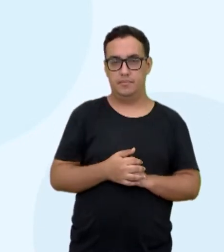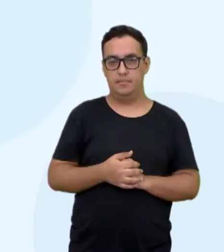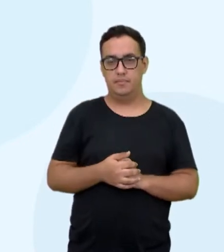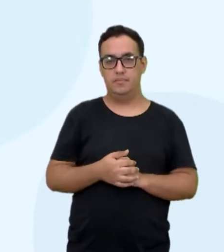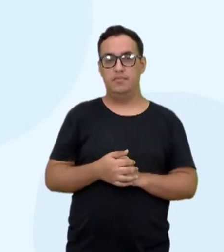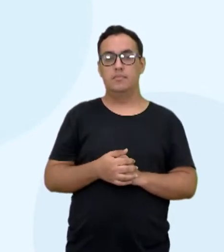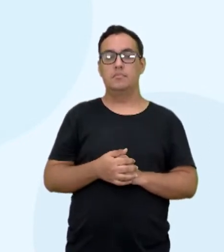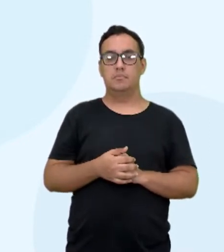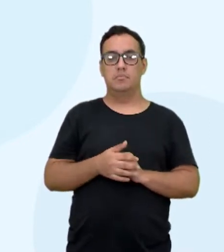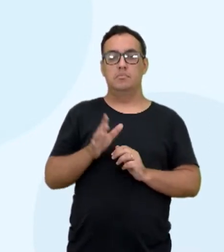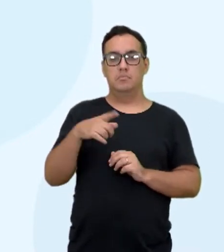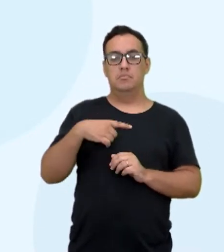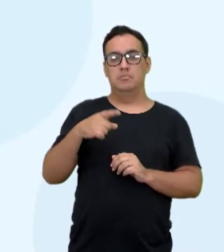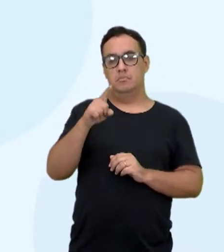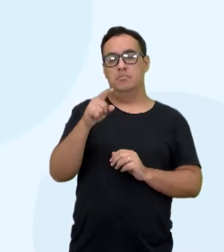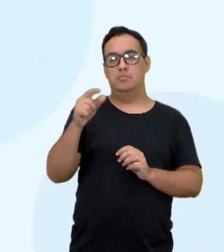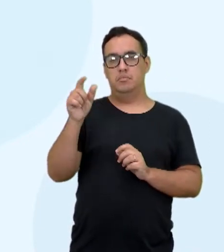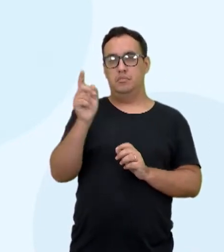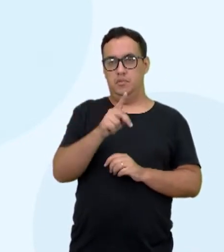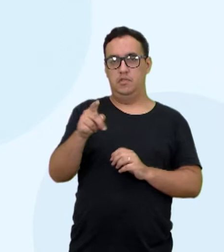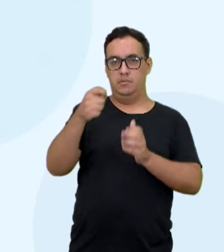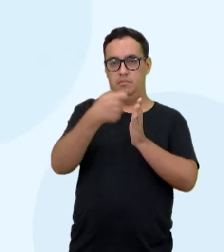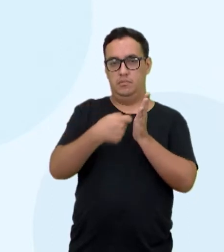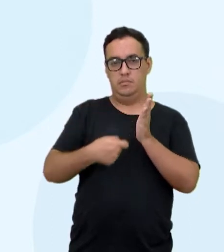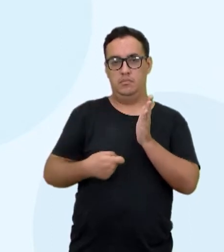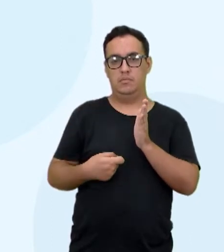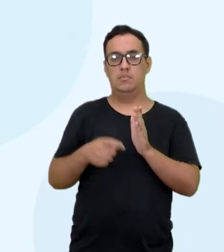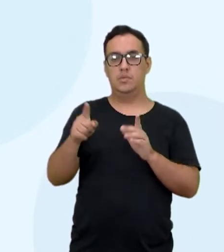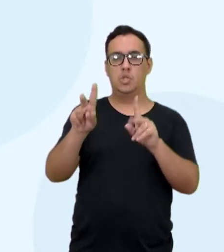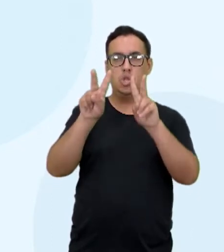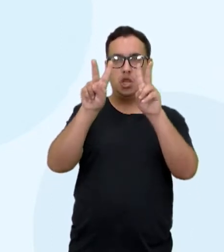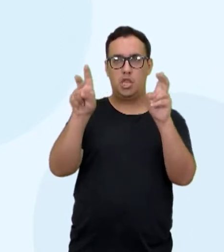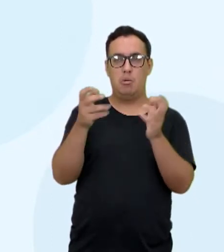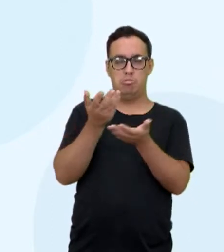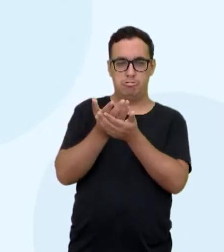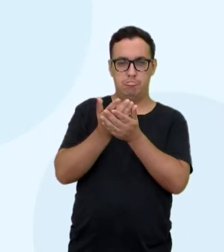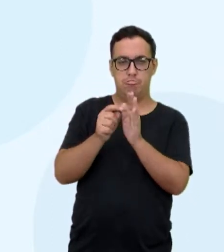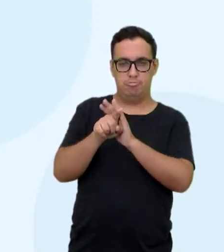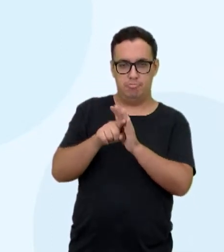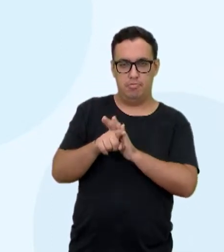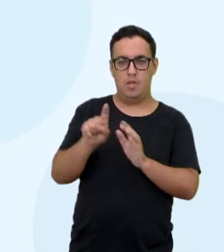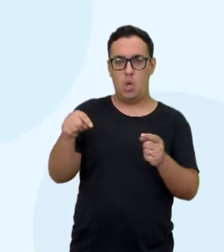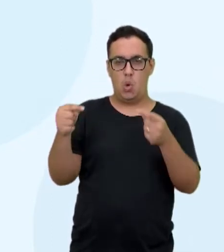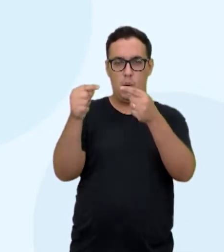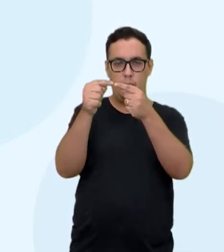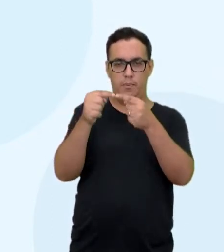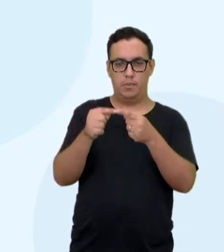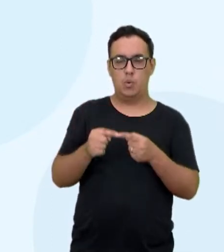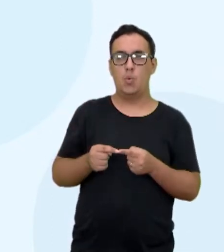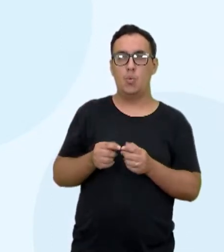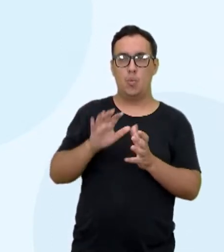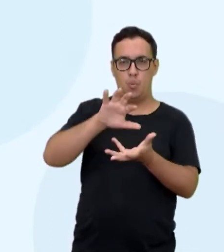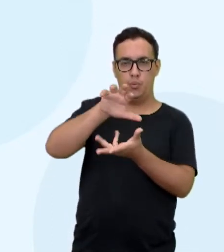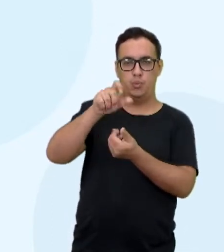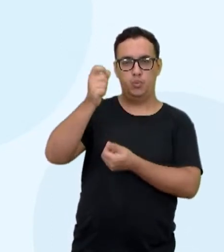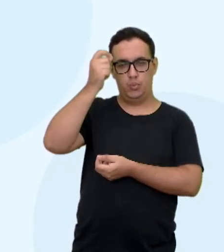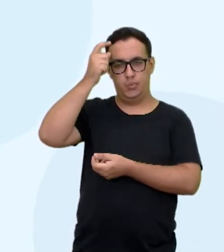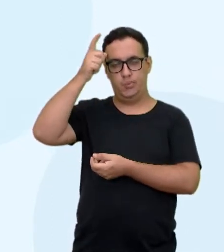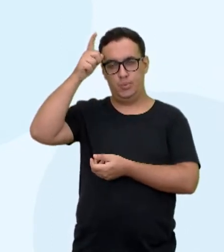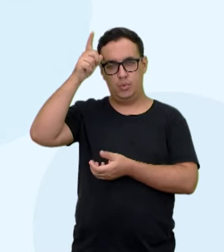a certa altura do artigo, a professora escreve assim: o tema desse estudo é a relação entre o mundo cultural dos